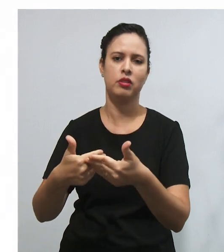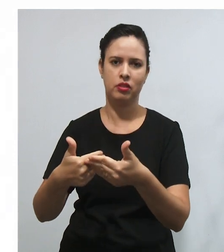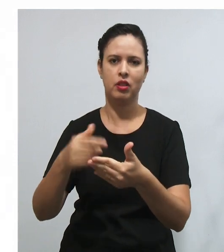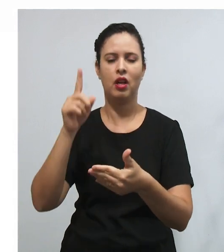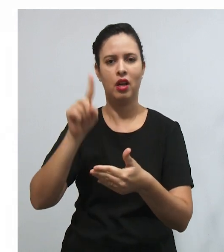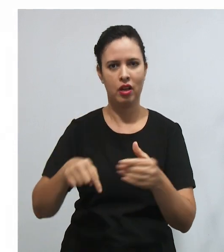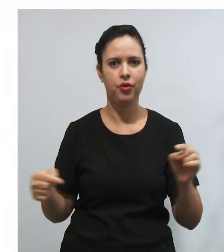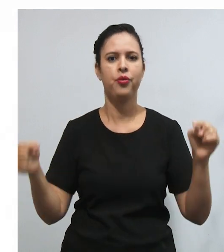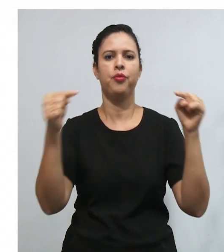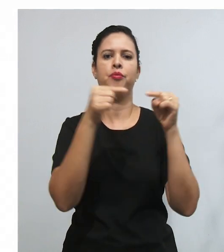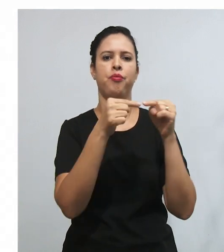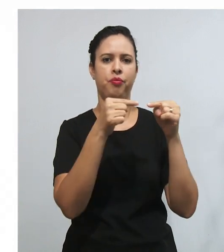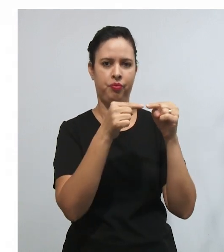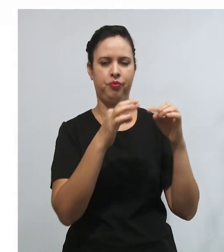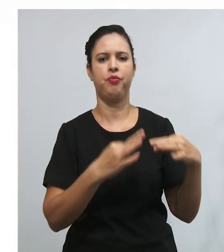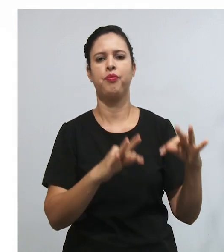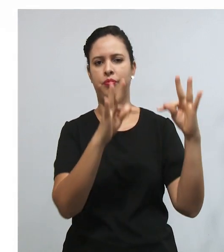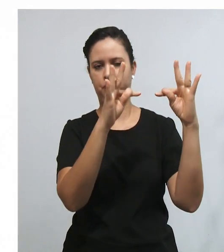que é tecnologia, tá bom?